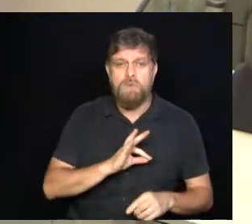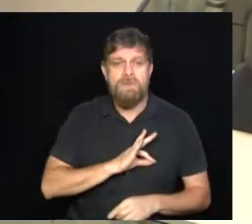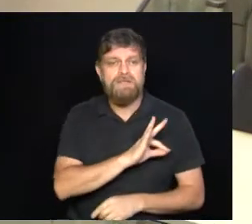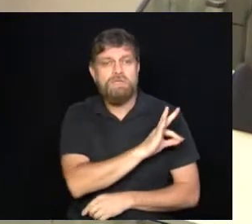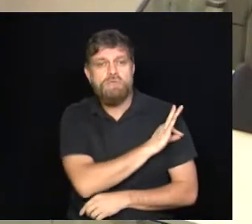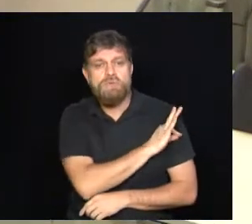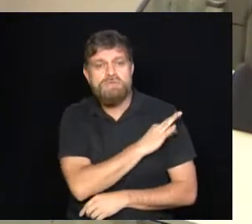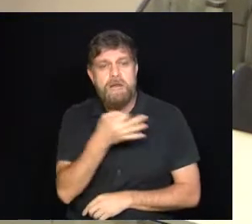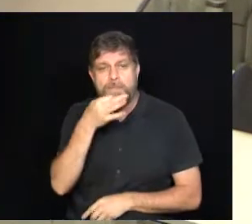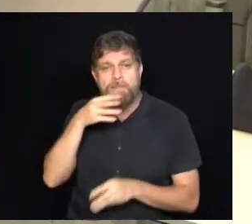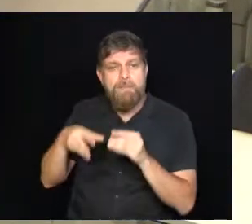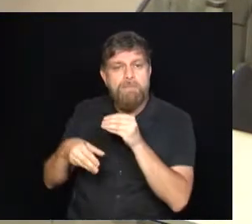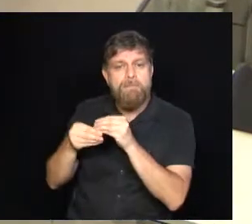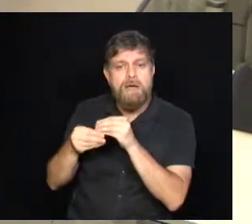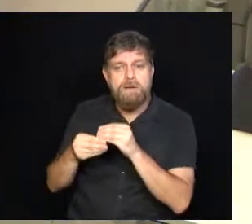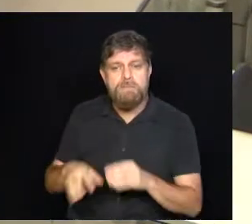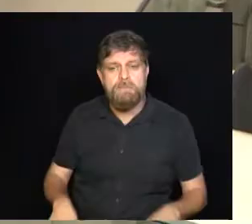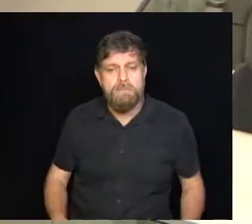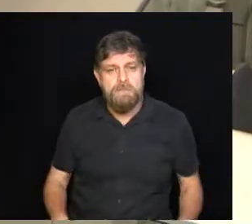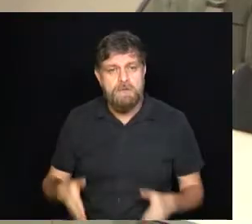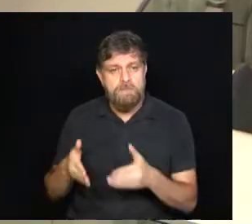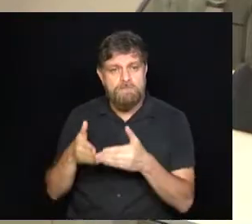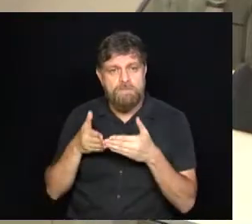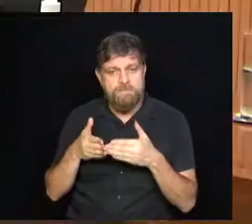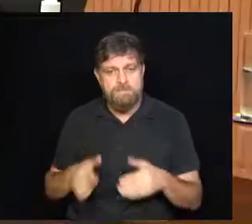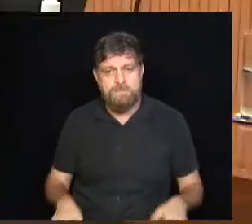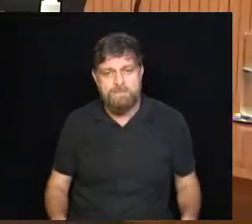as considerações finais, por favor.